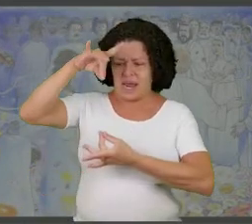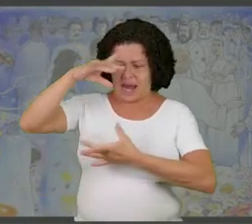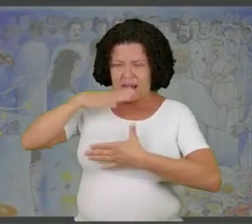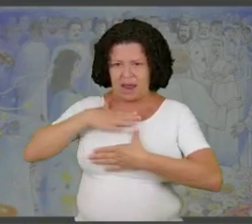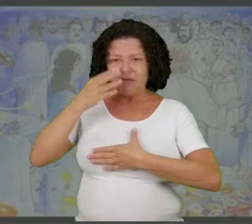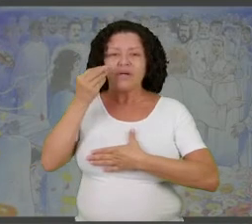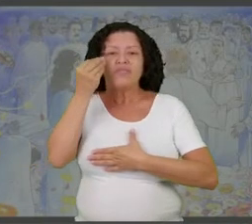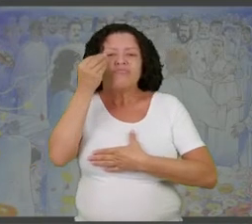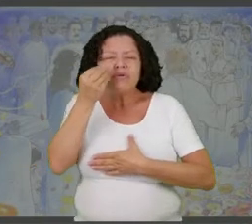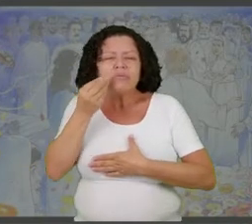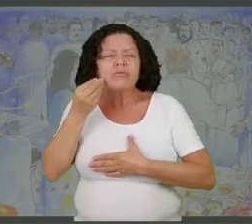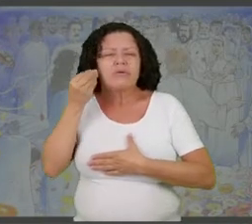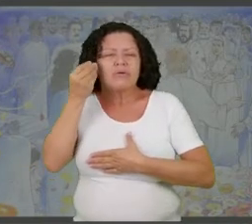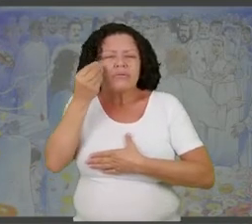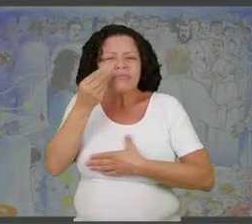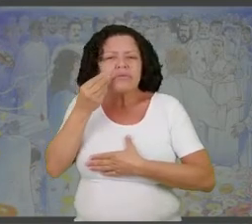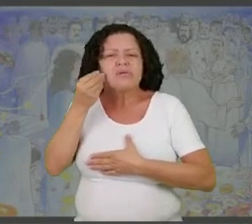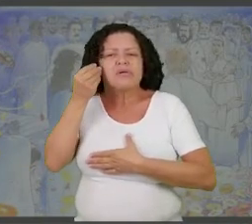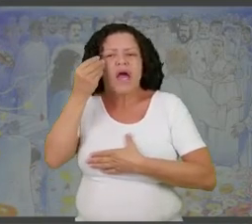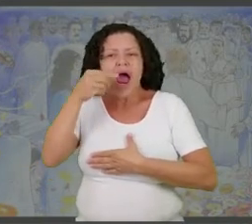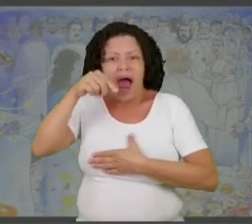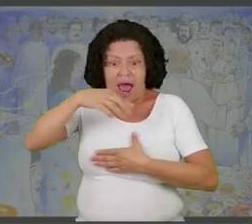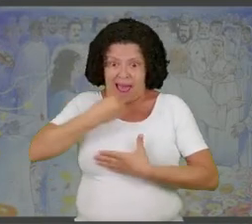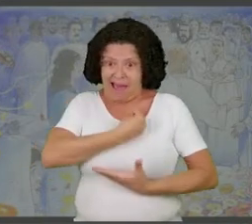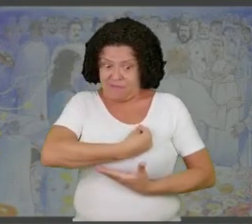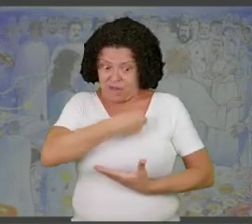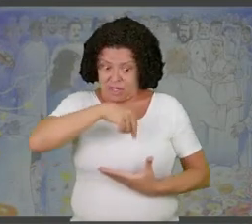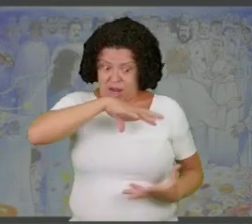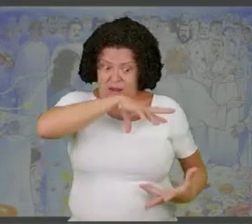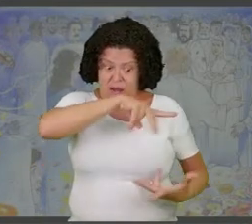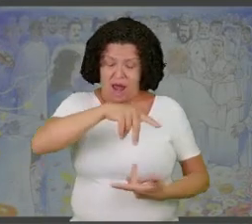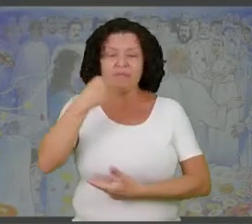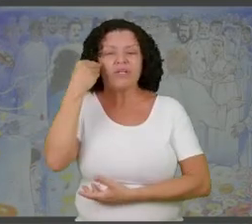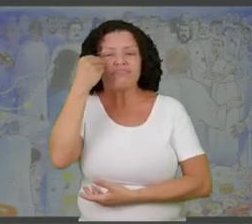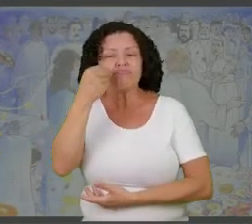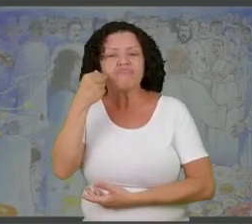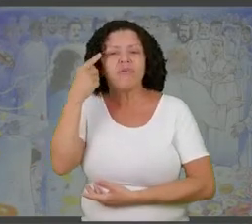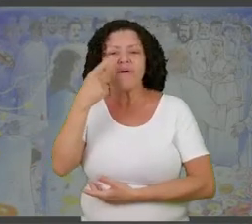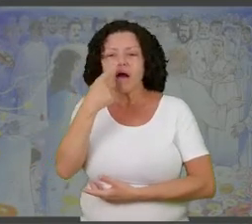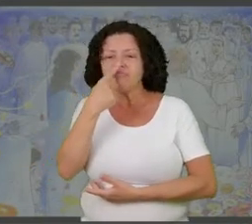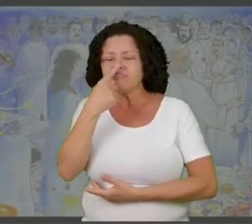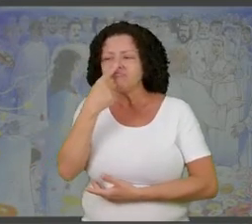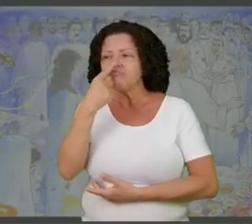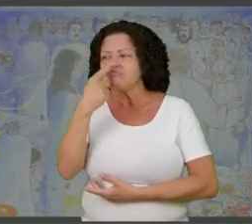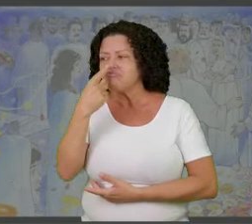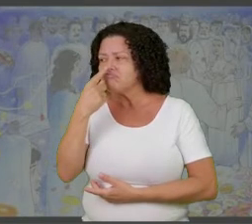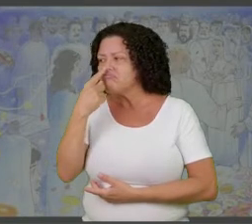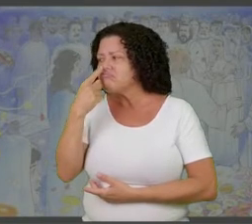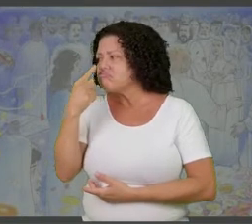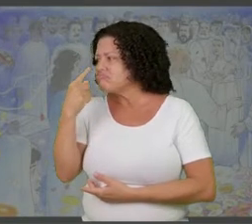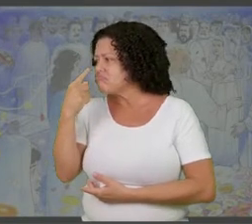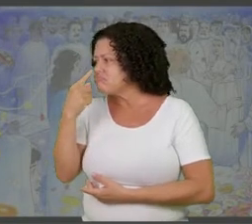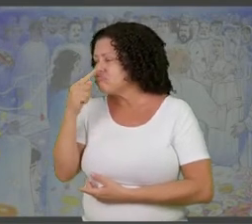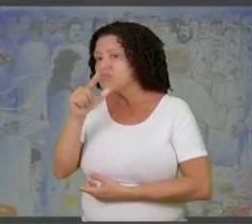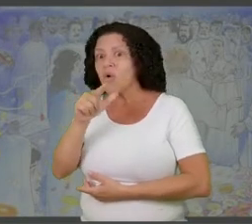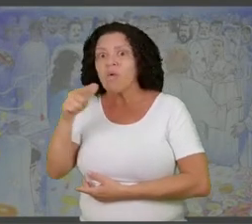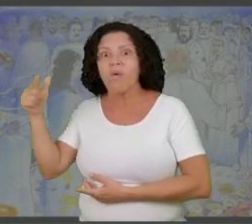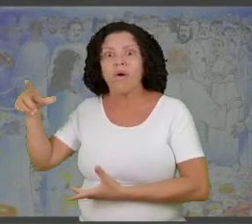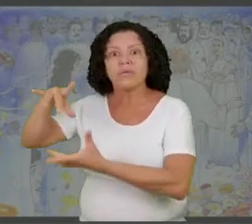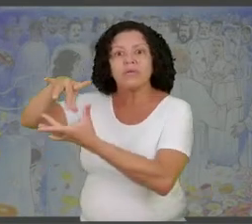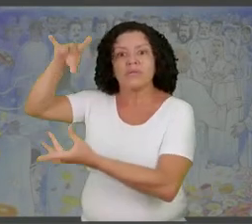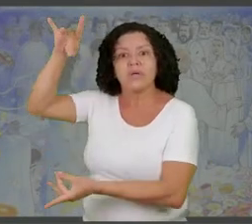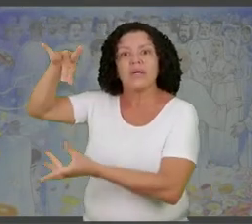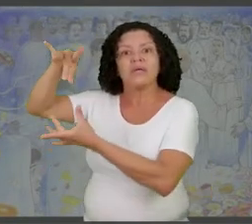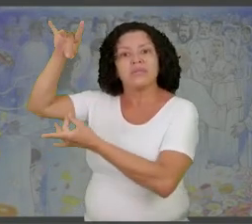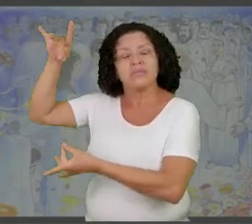vai experimentando essa vida terrena, vai também se afinizando com outros espíritos